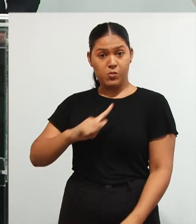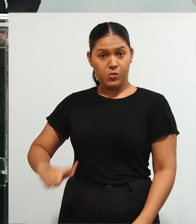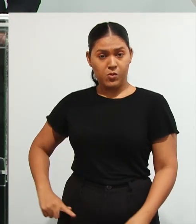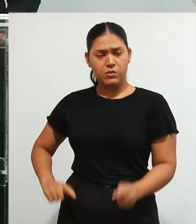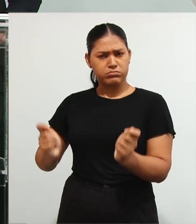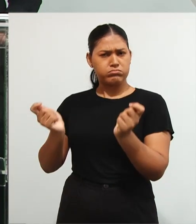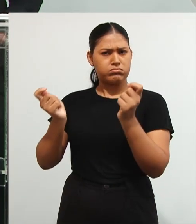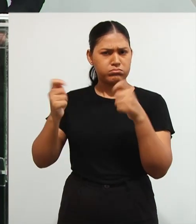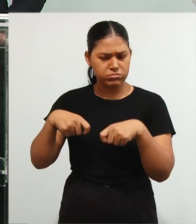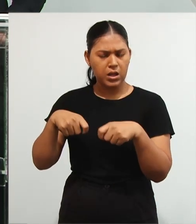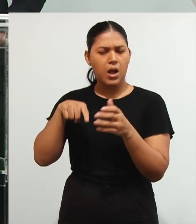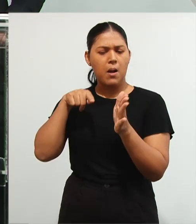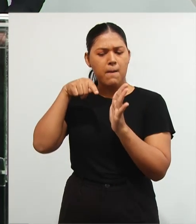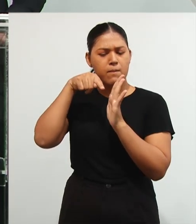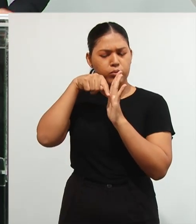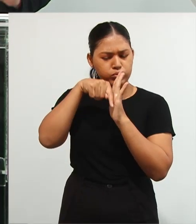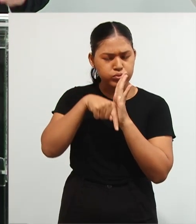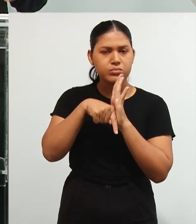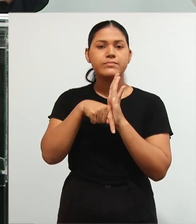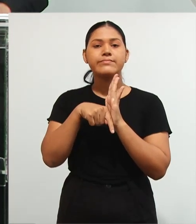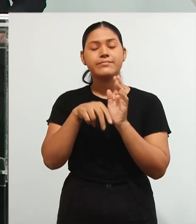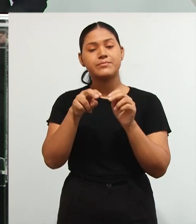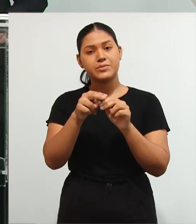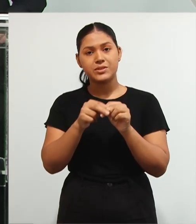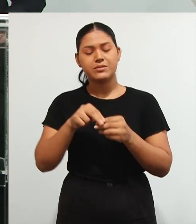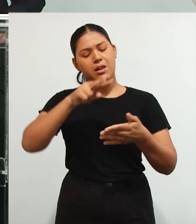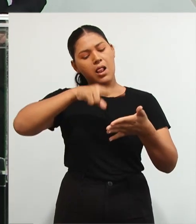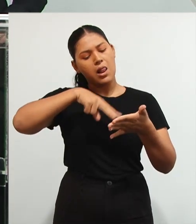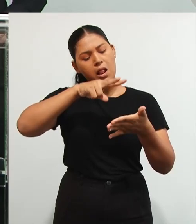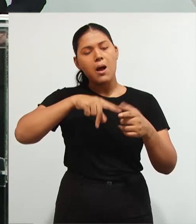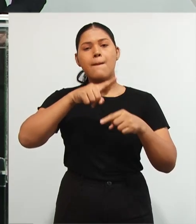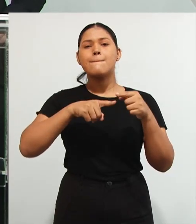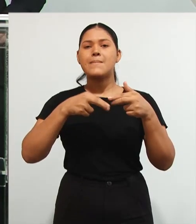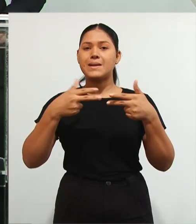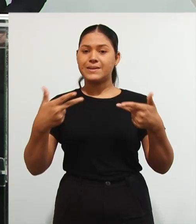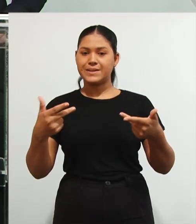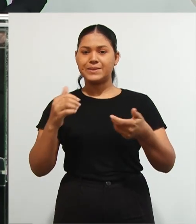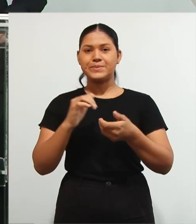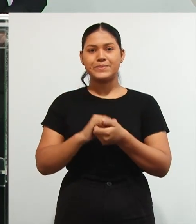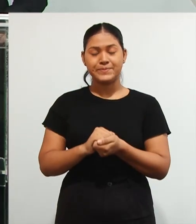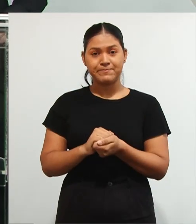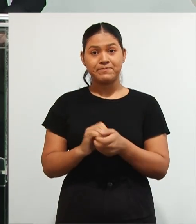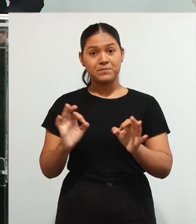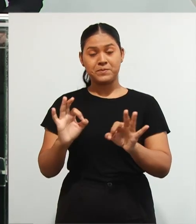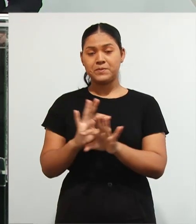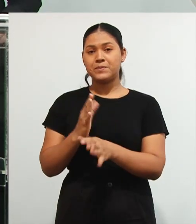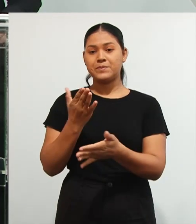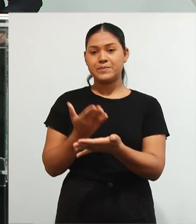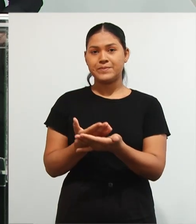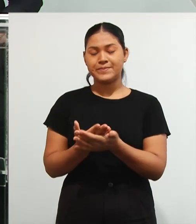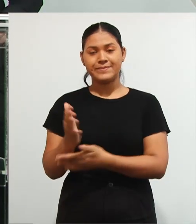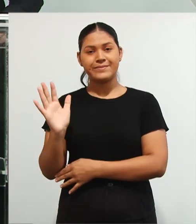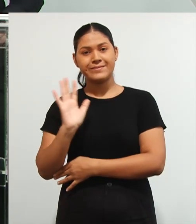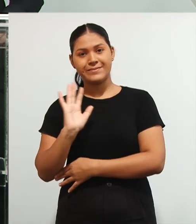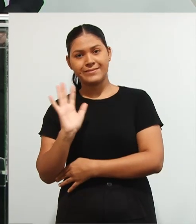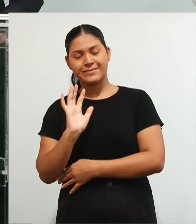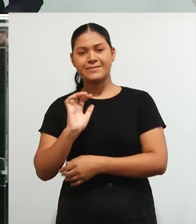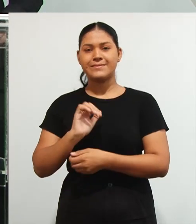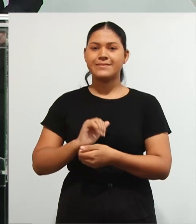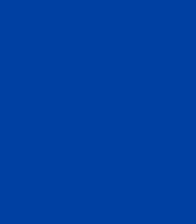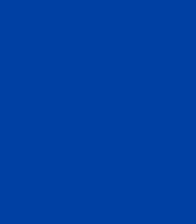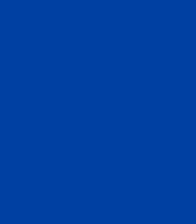chamamos de mão invisível do mercado. Falamos então da necessidade de adaptar o planejamento às necessidades